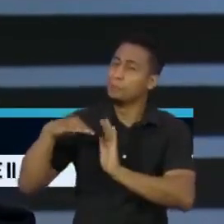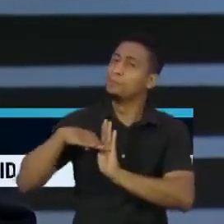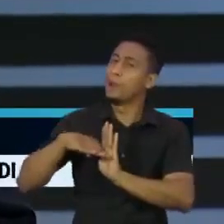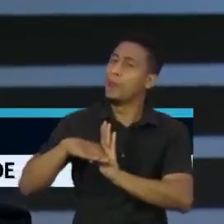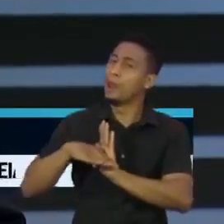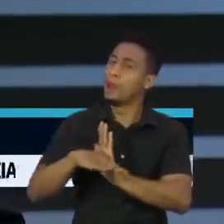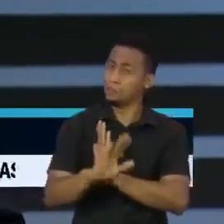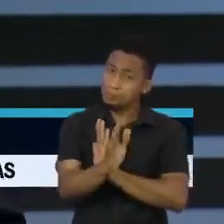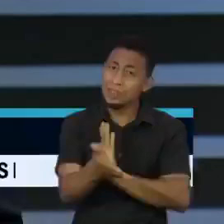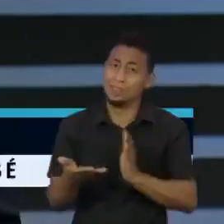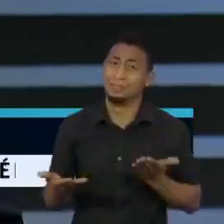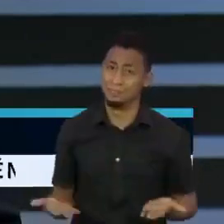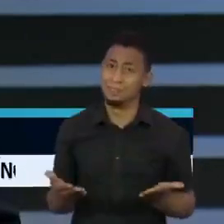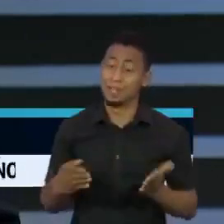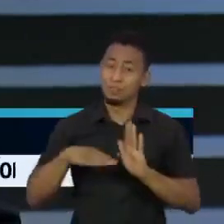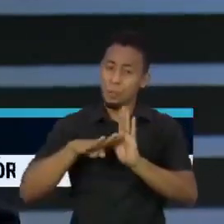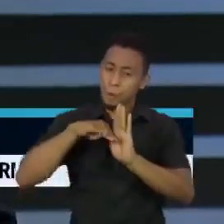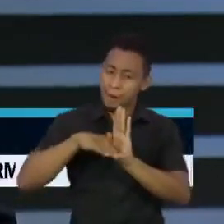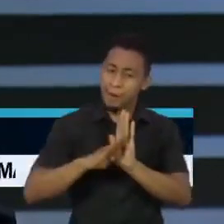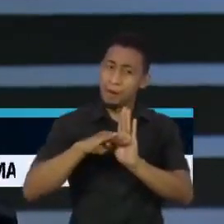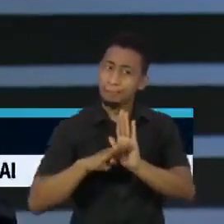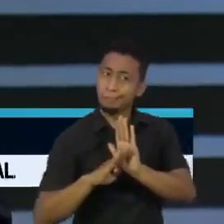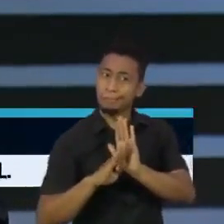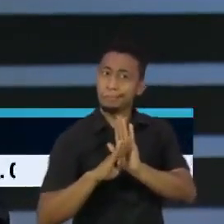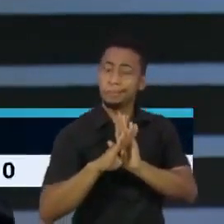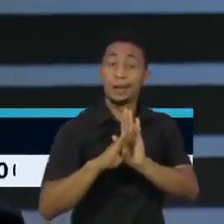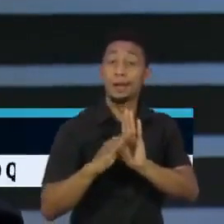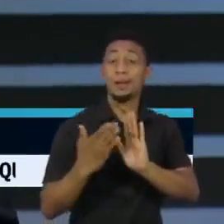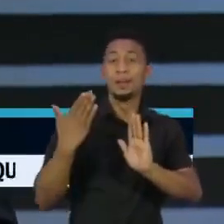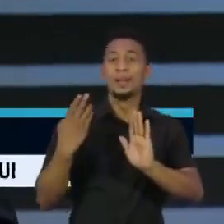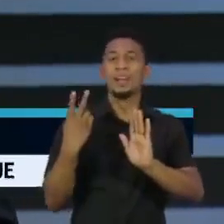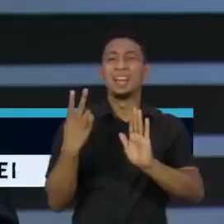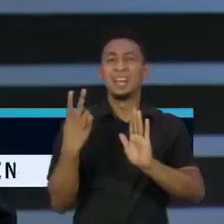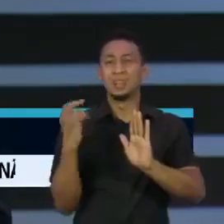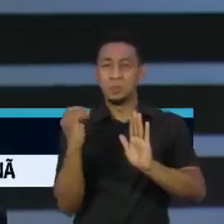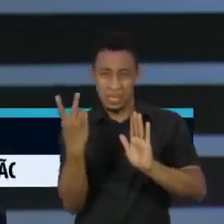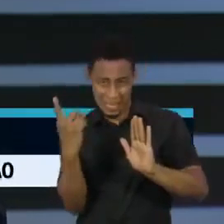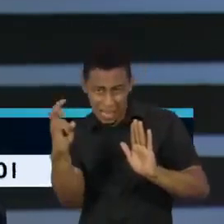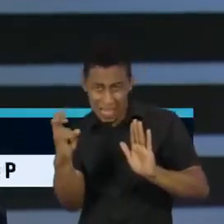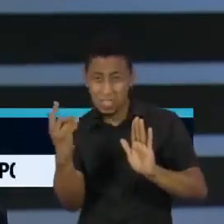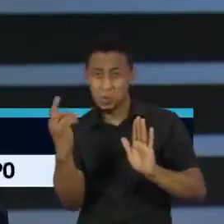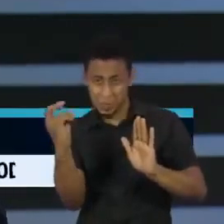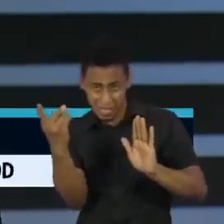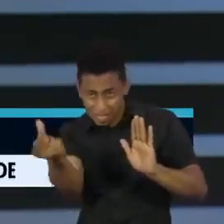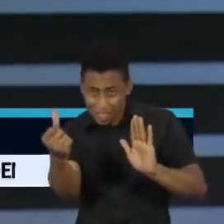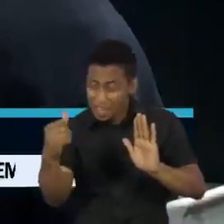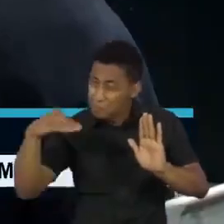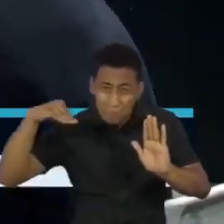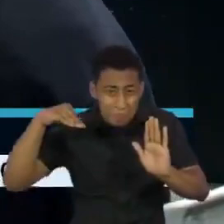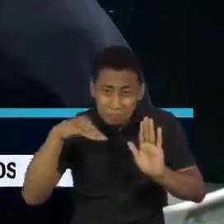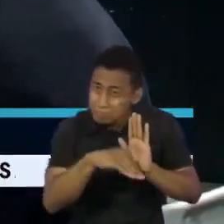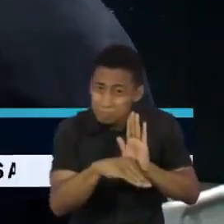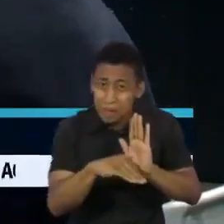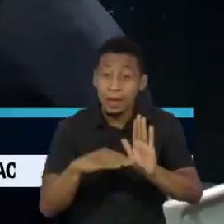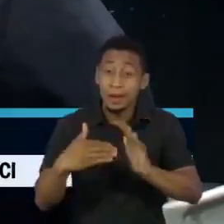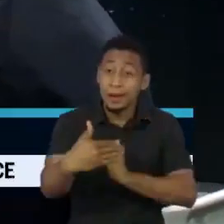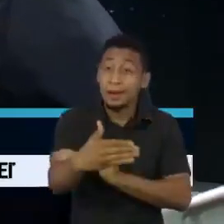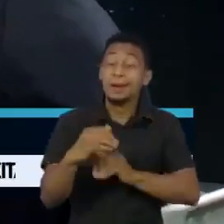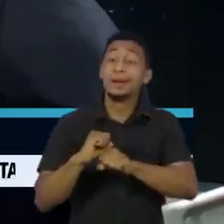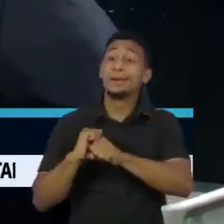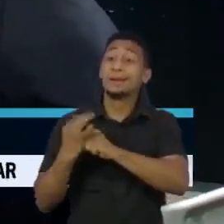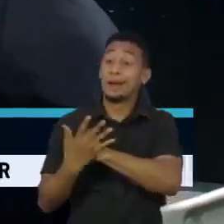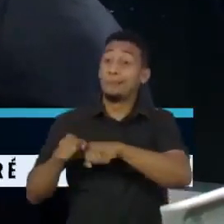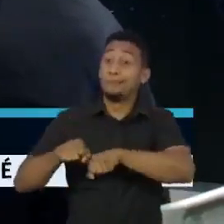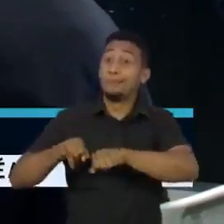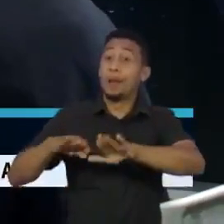a gente não cresce de maneira minimamente razoável desde 1516 aqui de 15 16 a pandemia pegou a gente antes